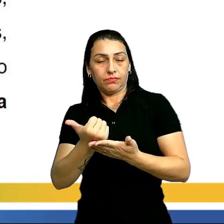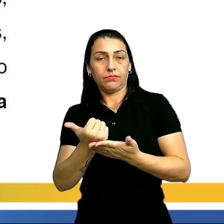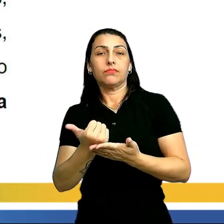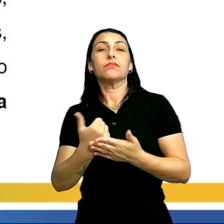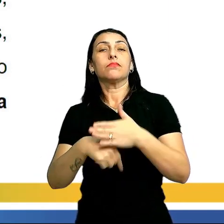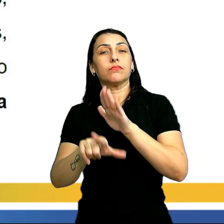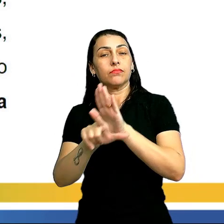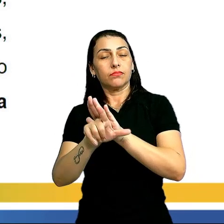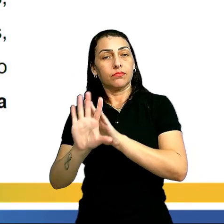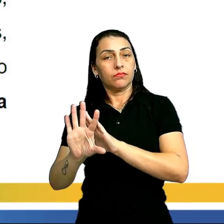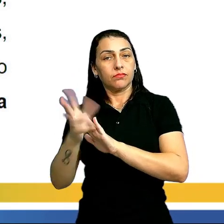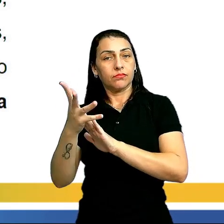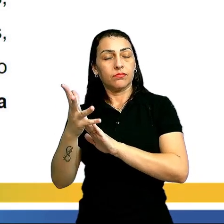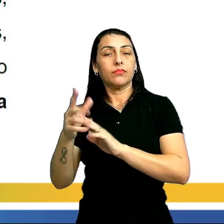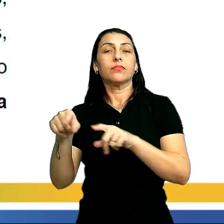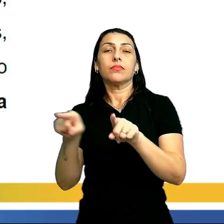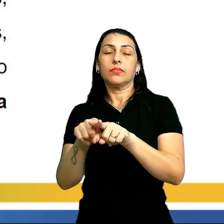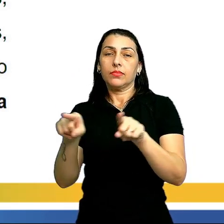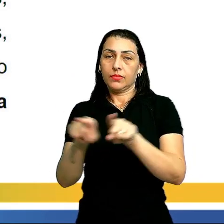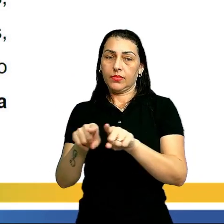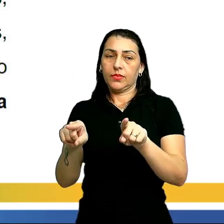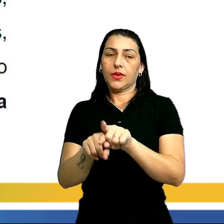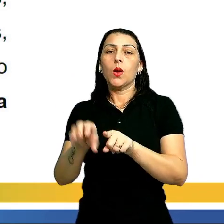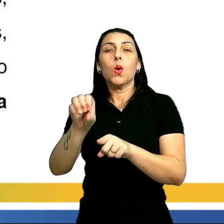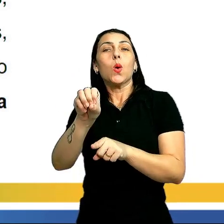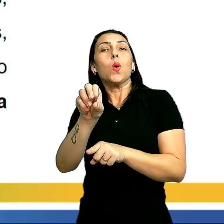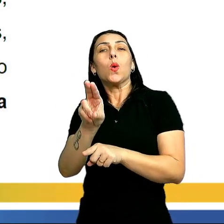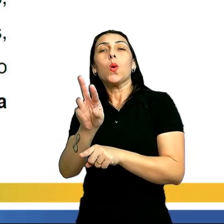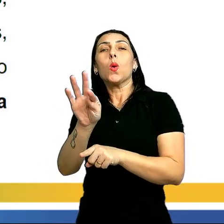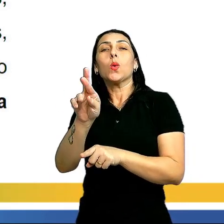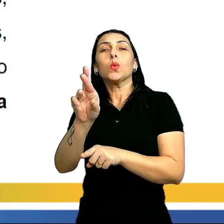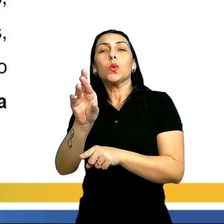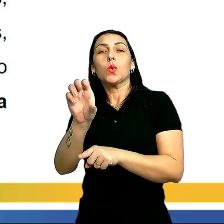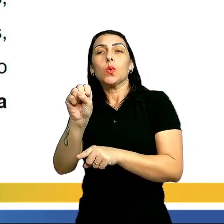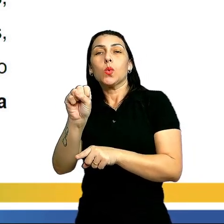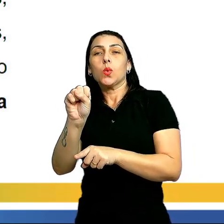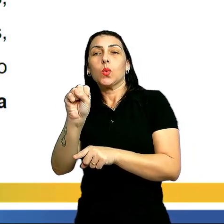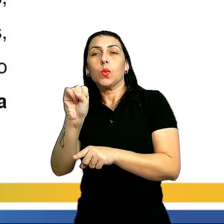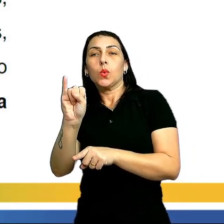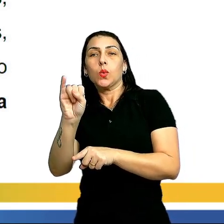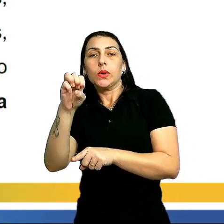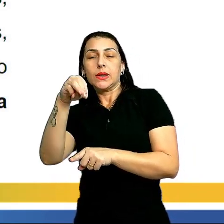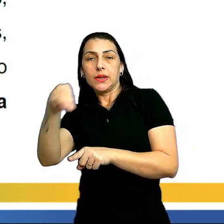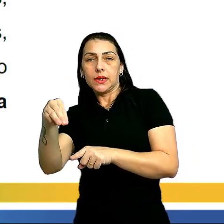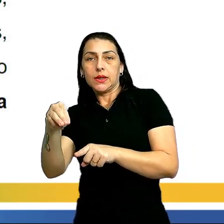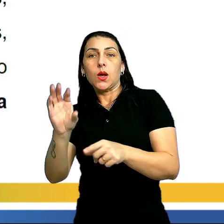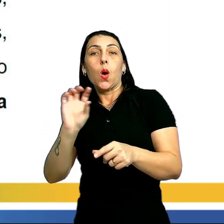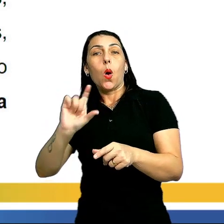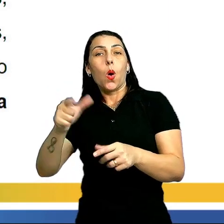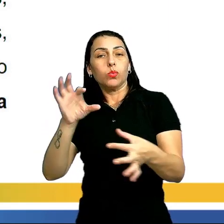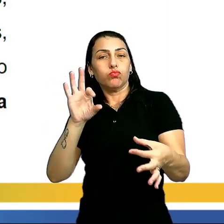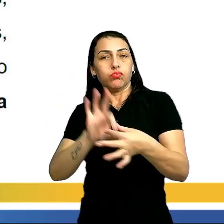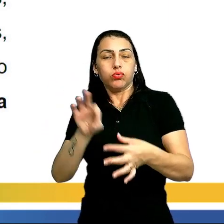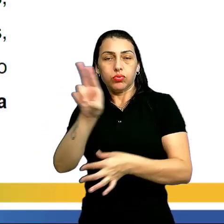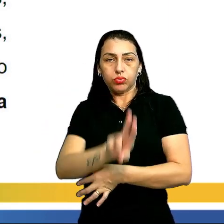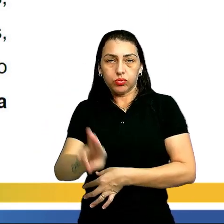aplicação das leis, né? Outro sim, nós utilizamos outro conectivo para dar continuidade à ideia dentro do